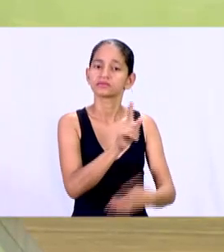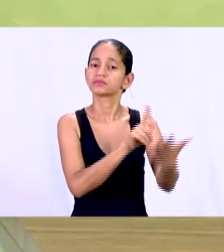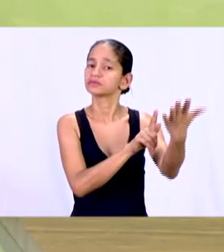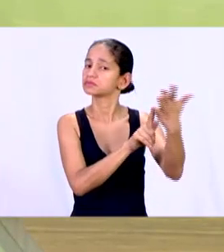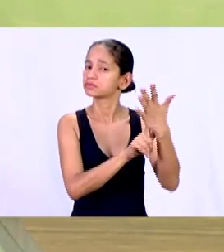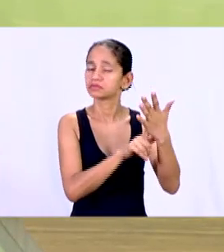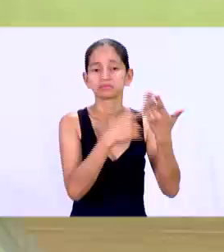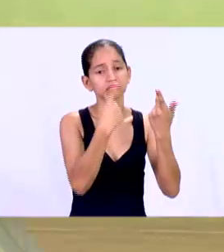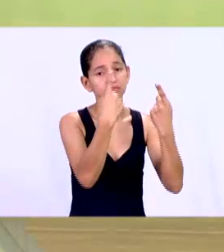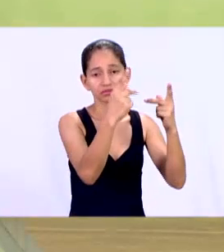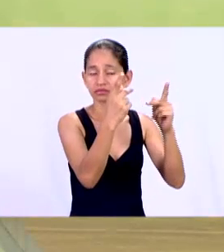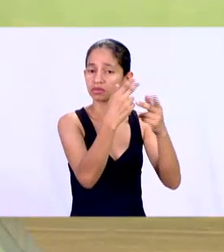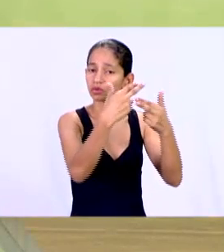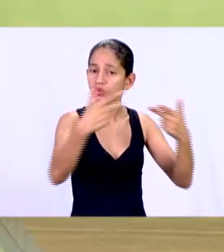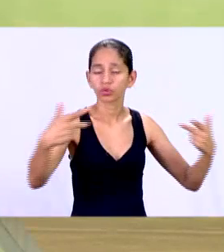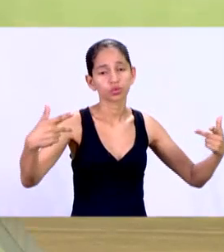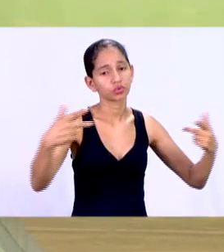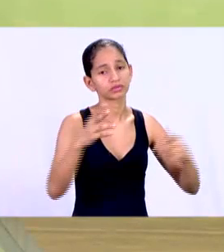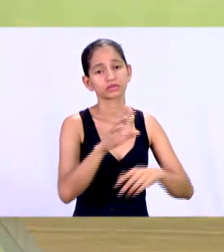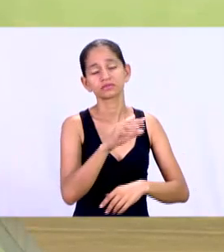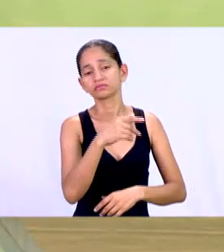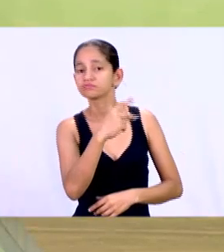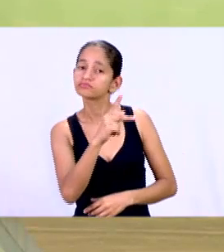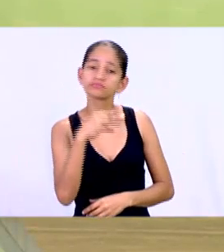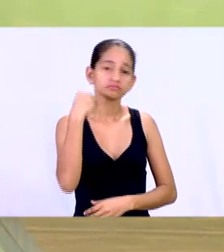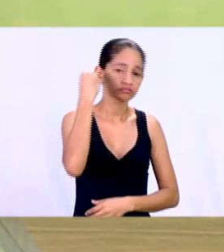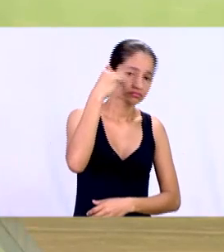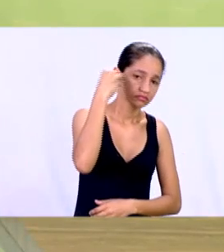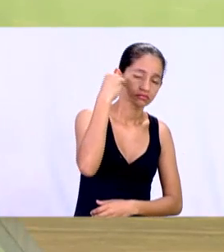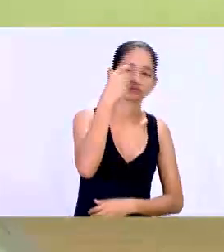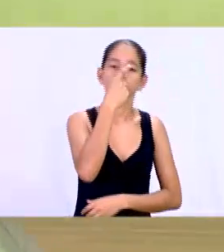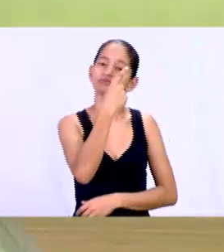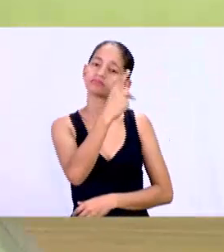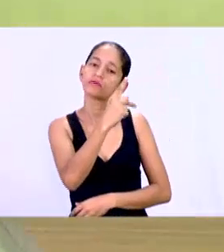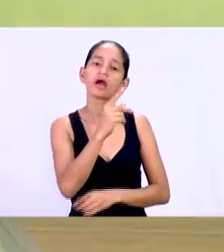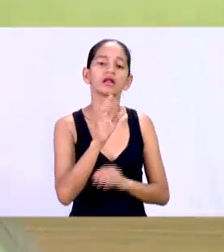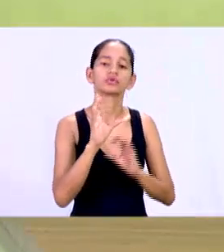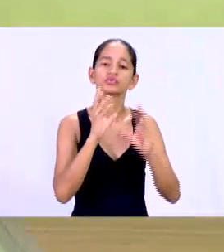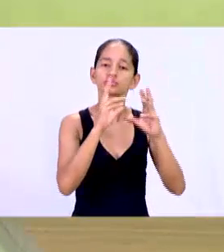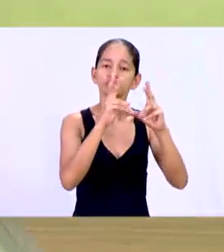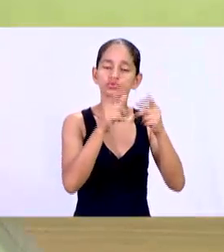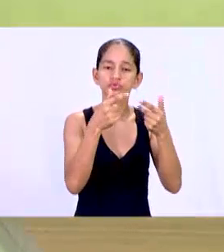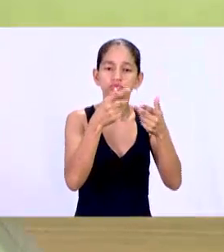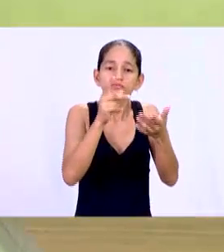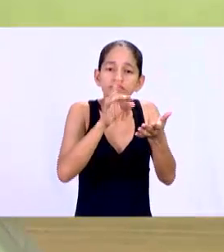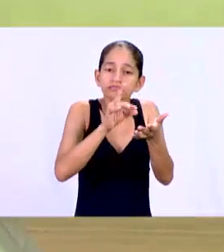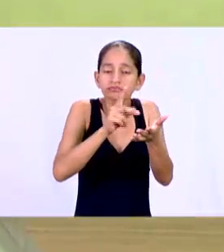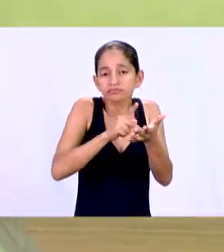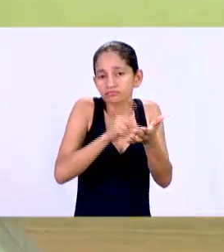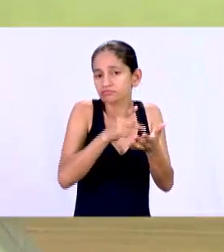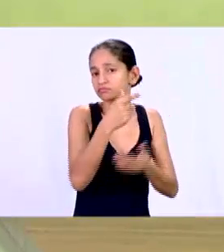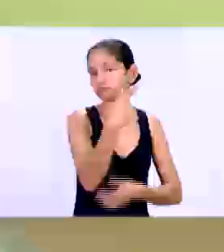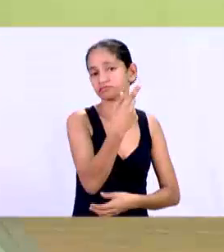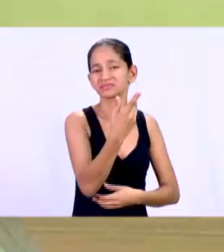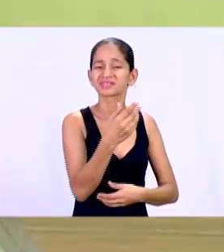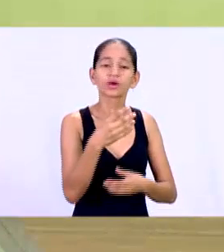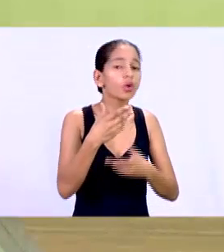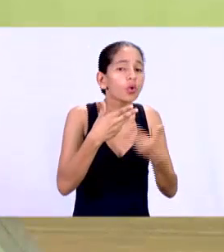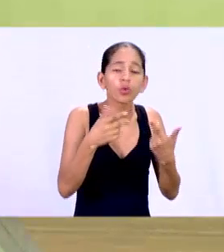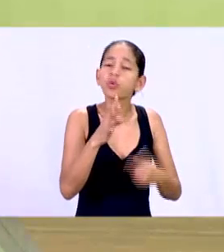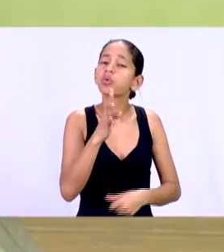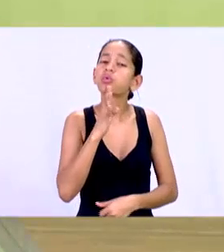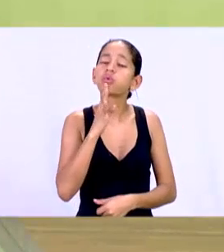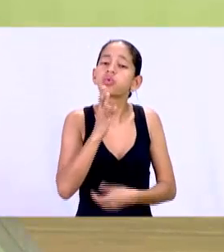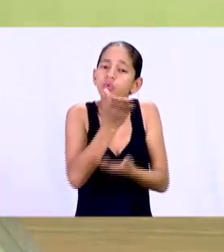com suas perspectivas, suas experiências, as suas tudo aquela bagagem que ele